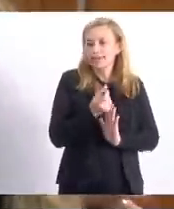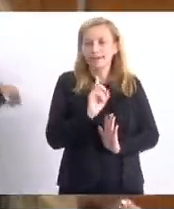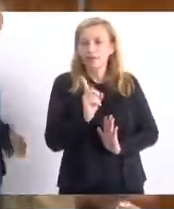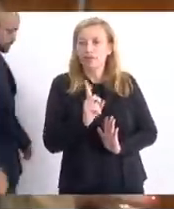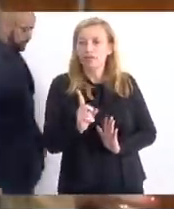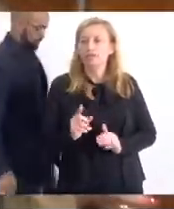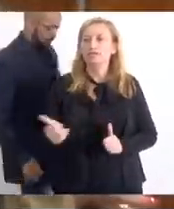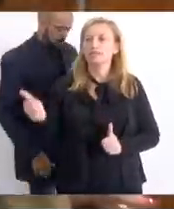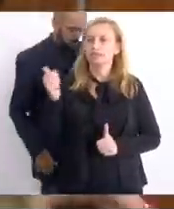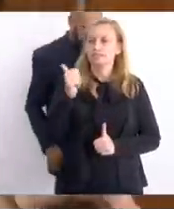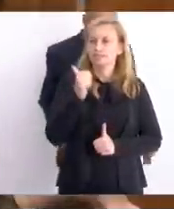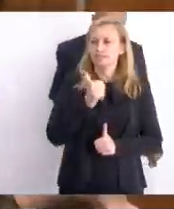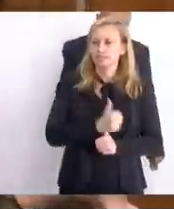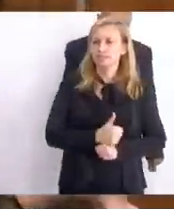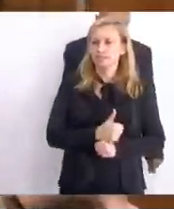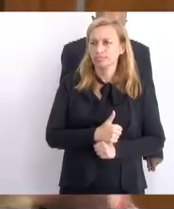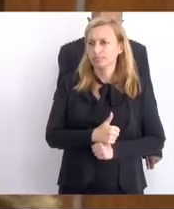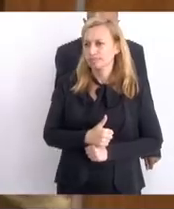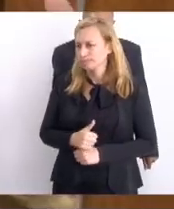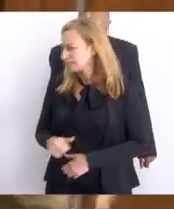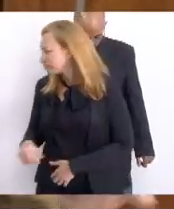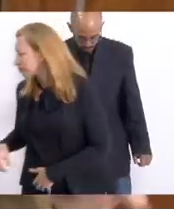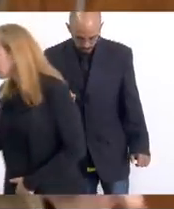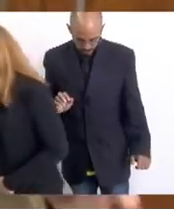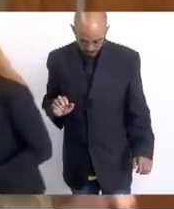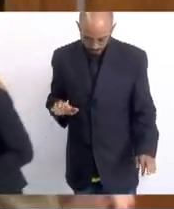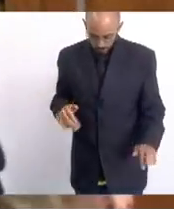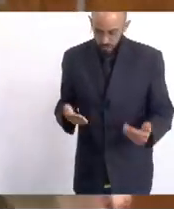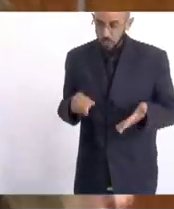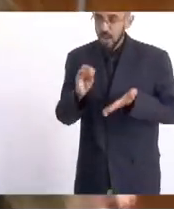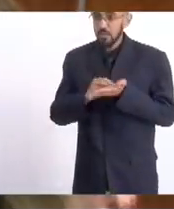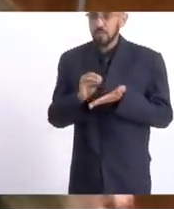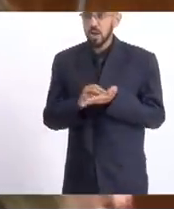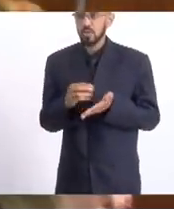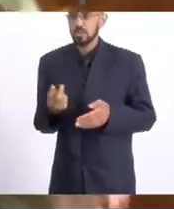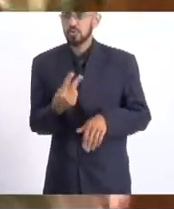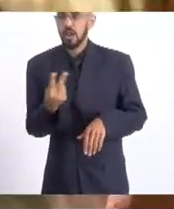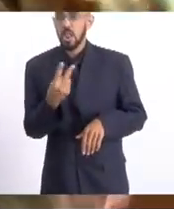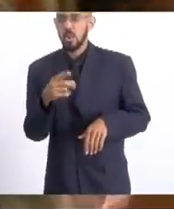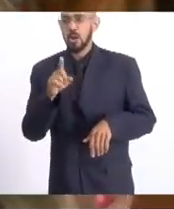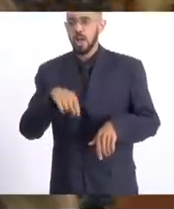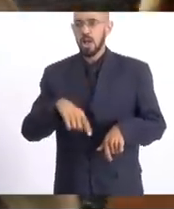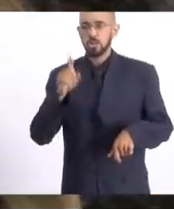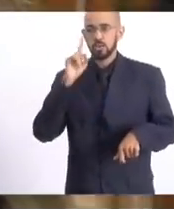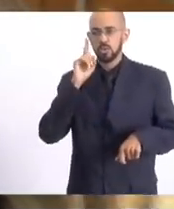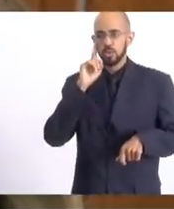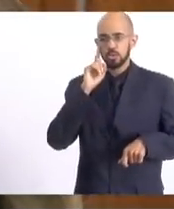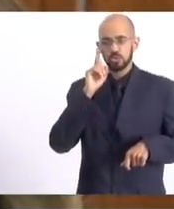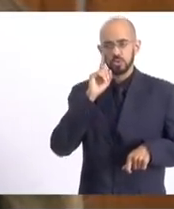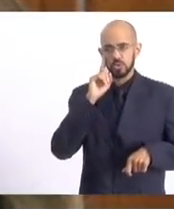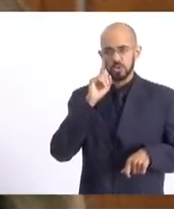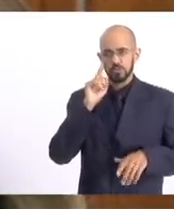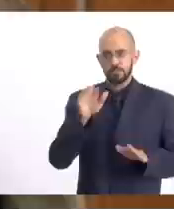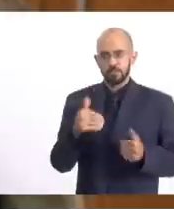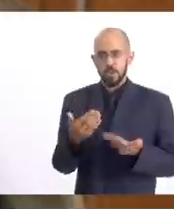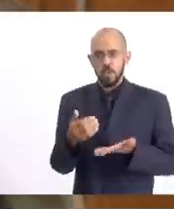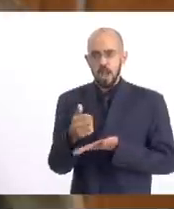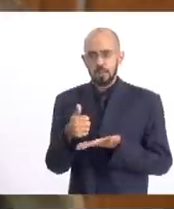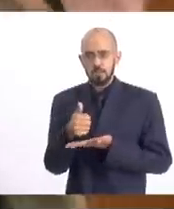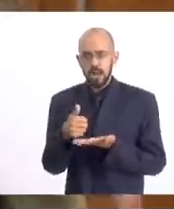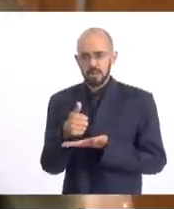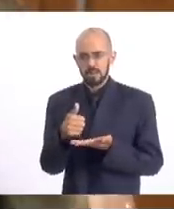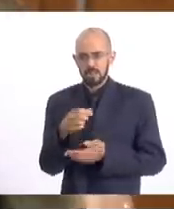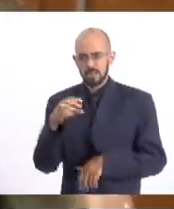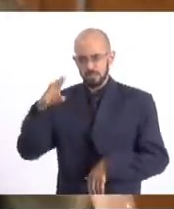a desvalorização vem no cotidiano, é diário. Então, o mínimo que esse militar está ali